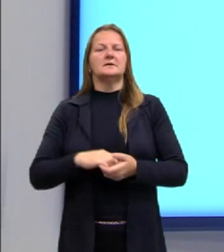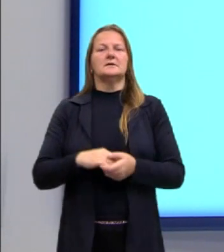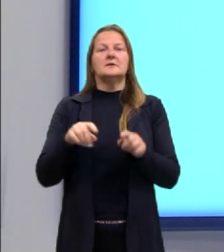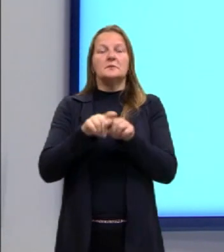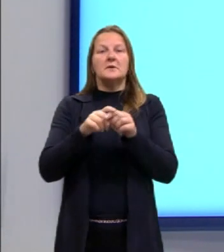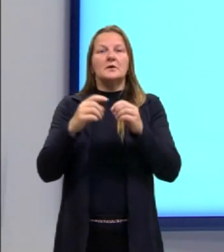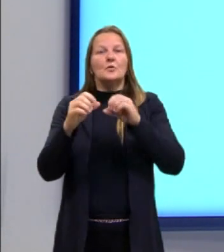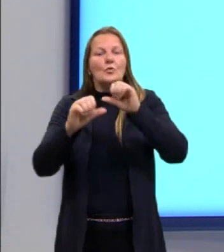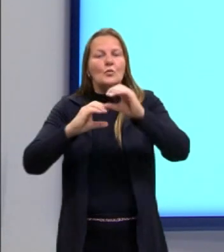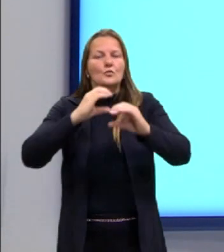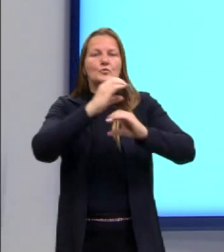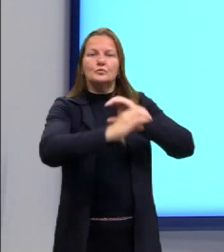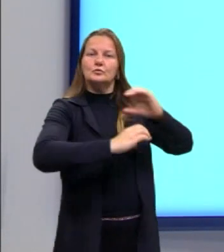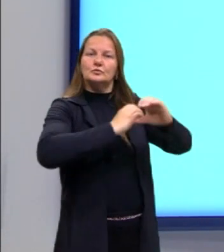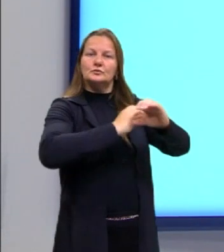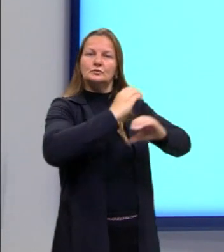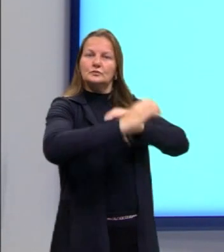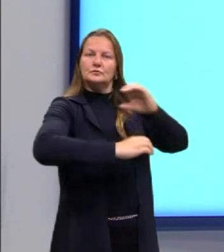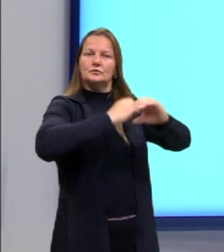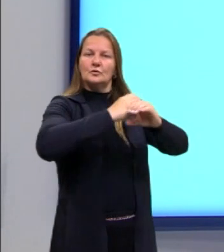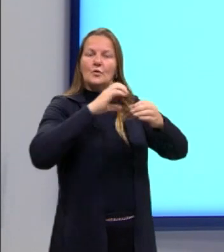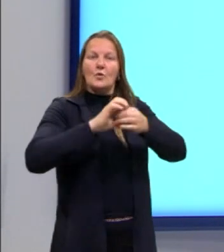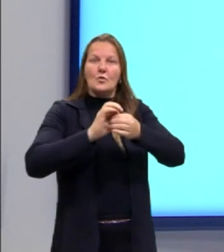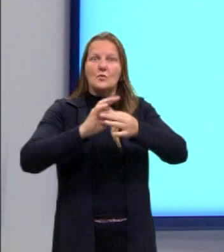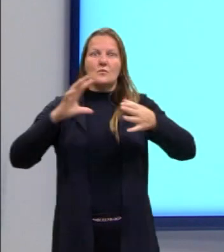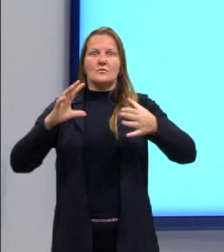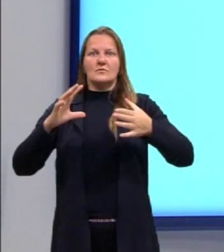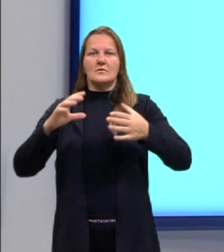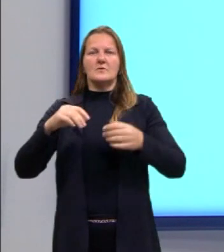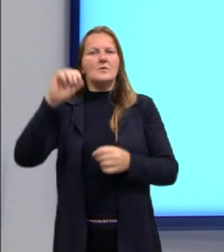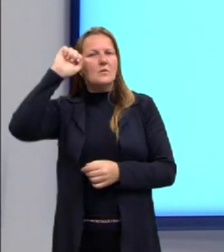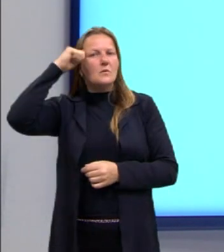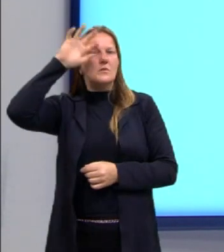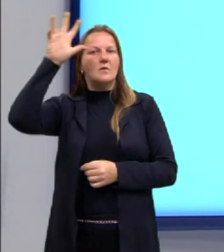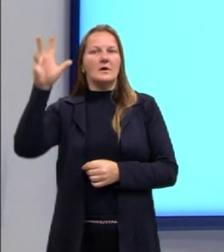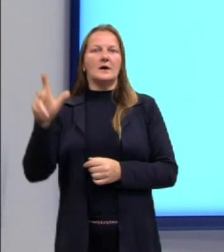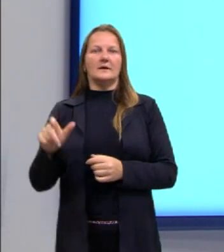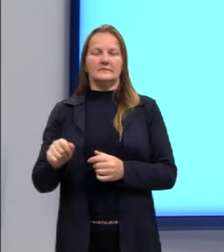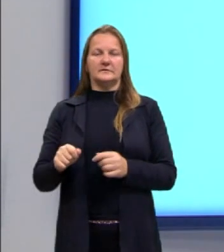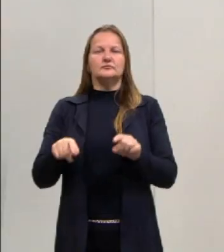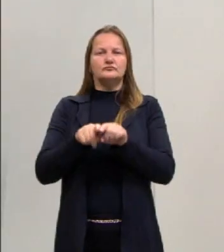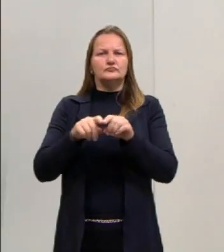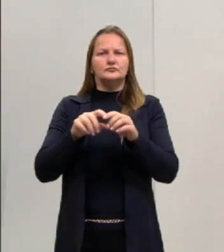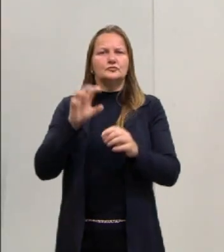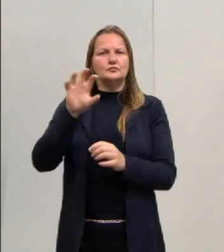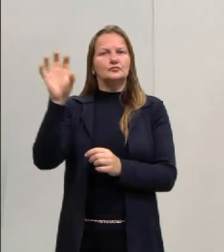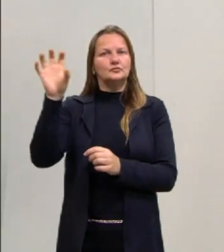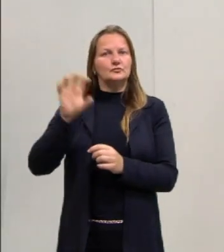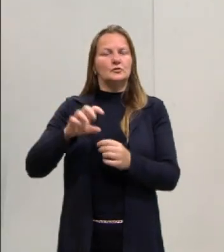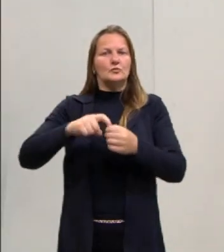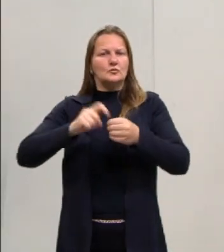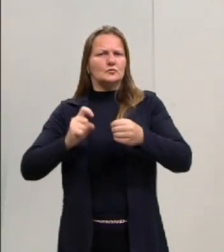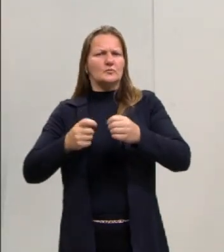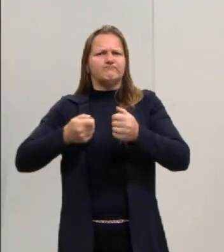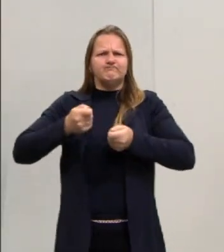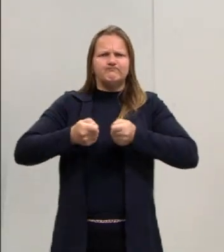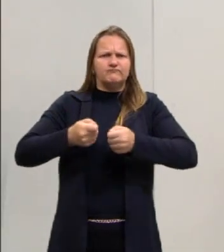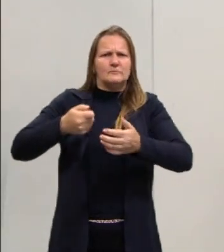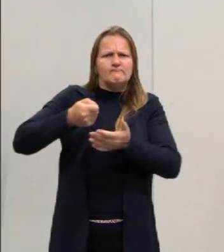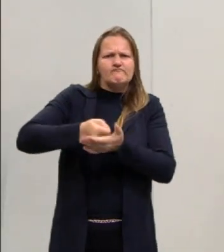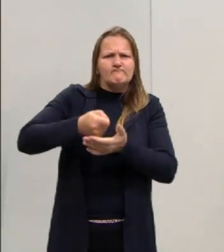de libertação do continente africano dos países do continente africano que se libertaram da dominação